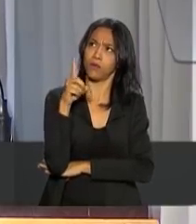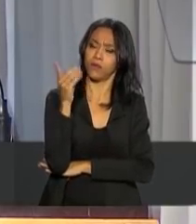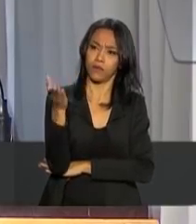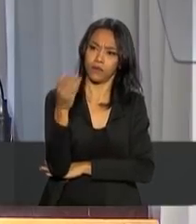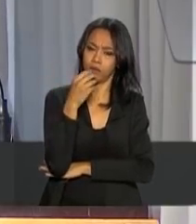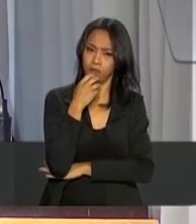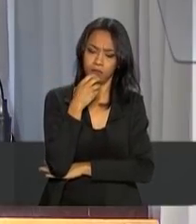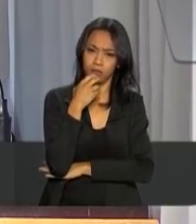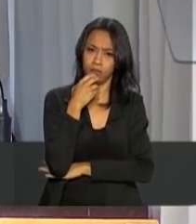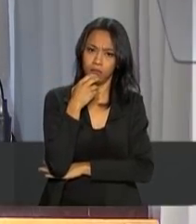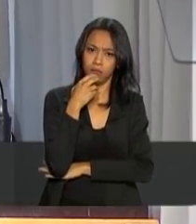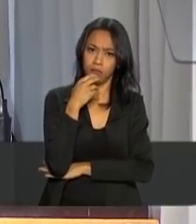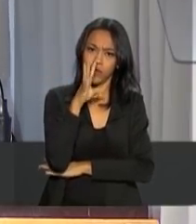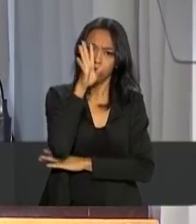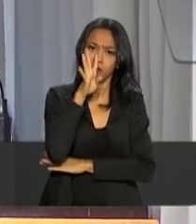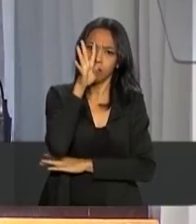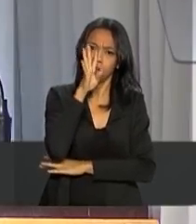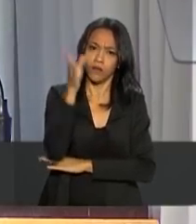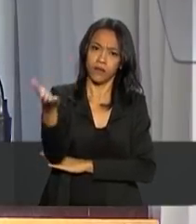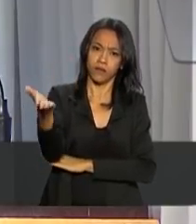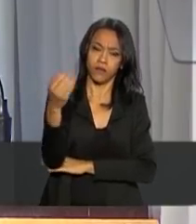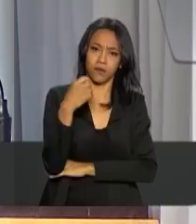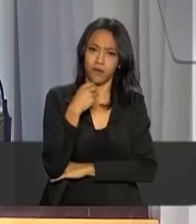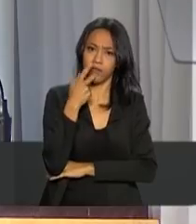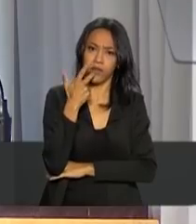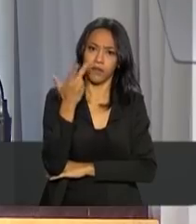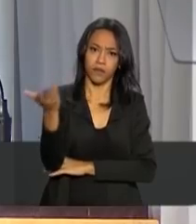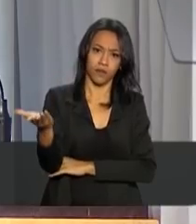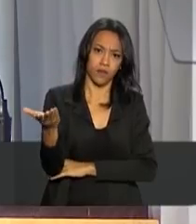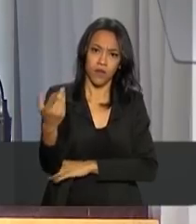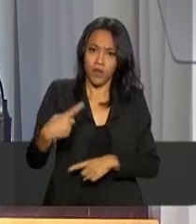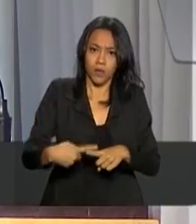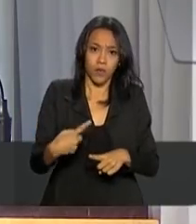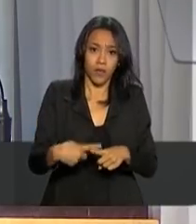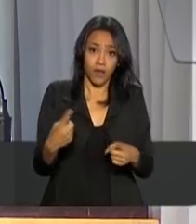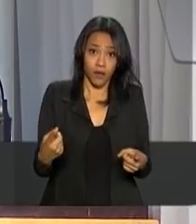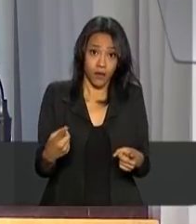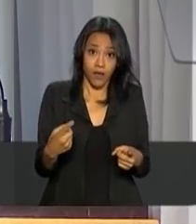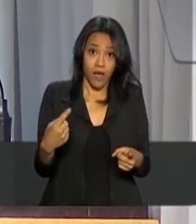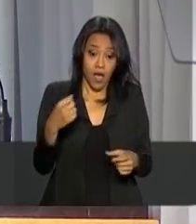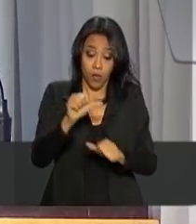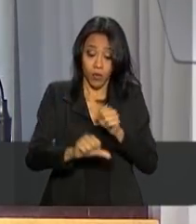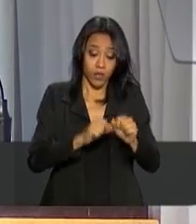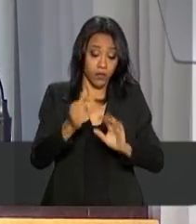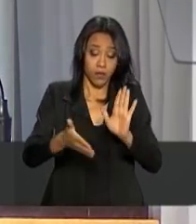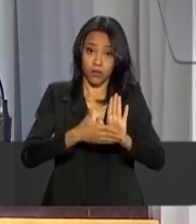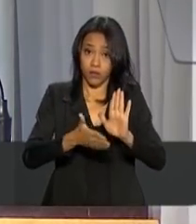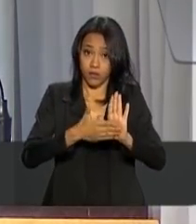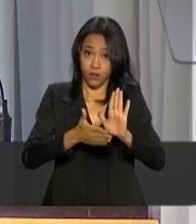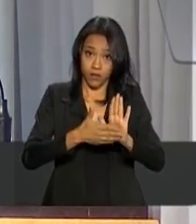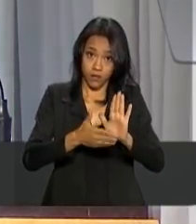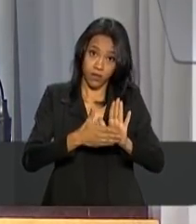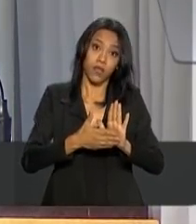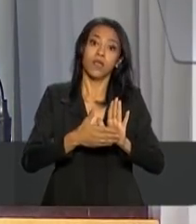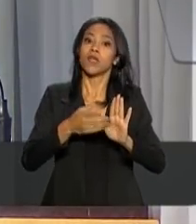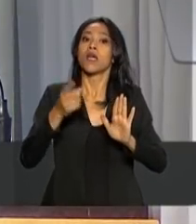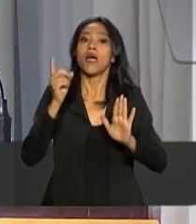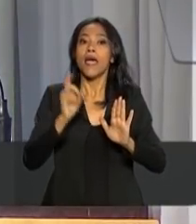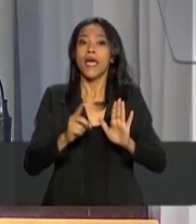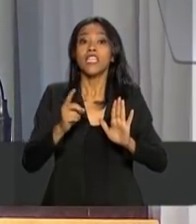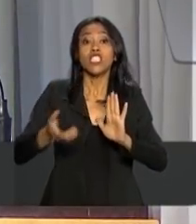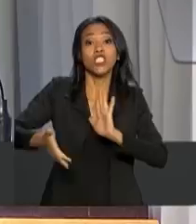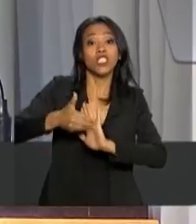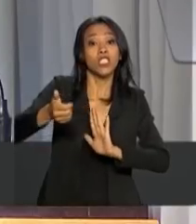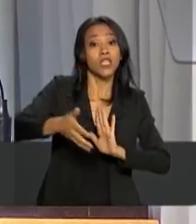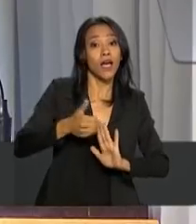com a devida licença, que disfarçatez. Porque exatamente o que a reforma não faz é isso. O que a reforma faz é tirar os